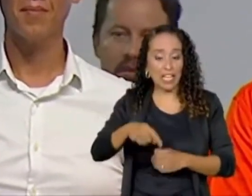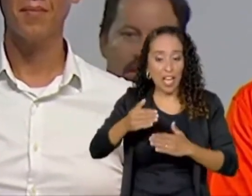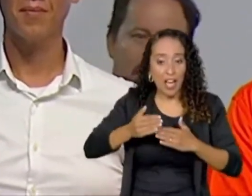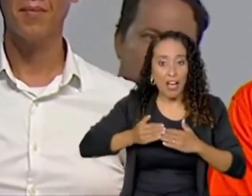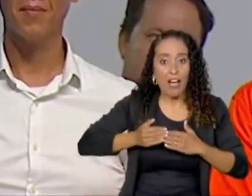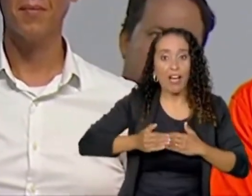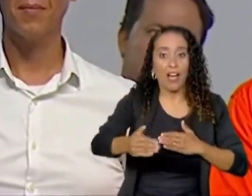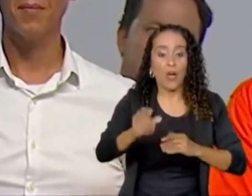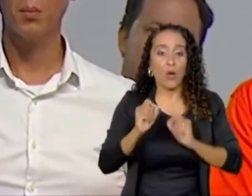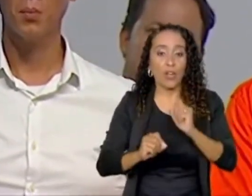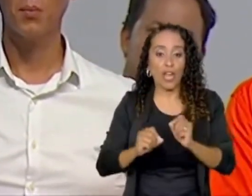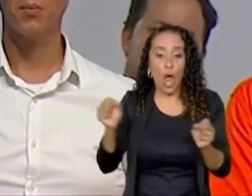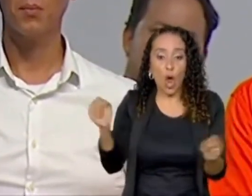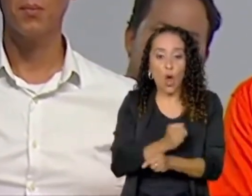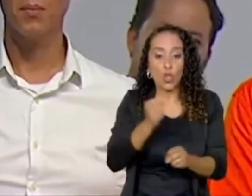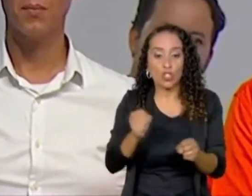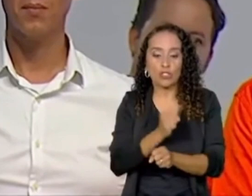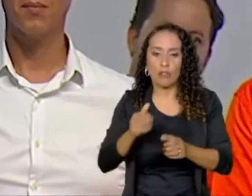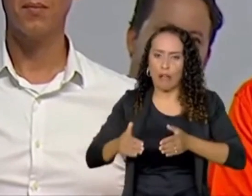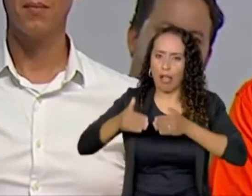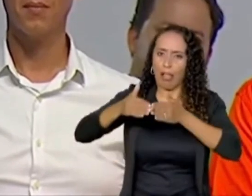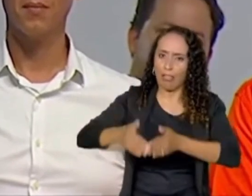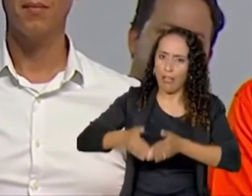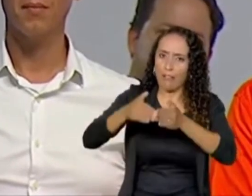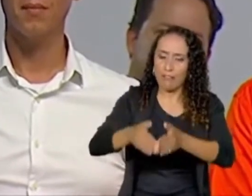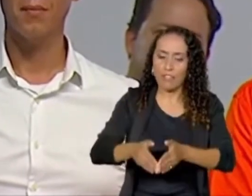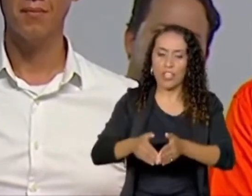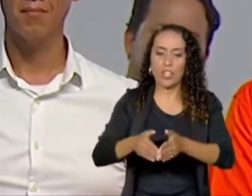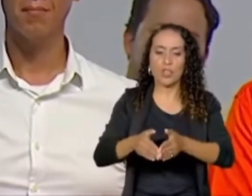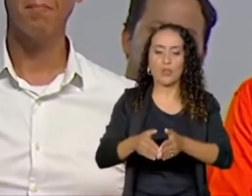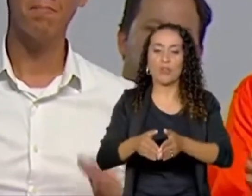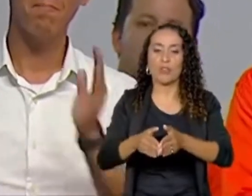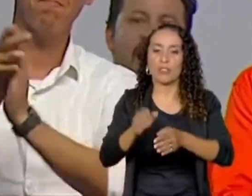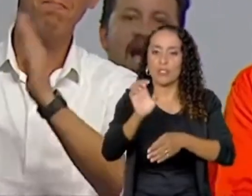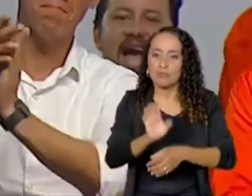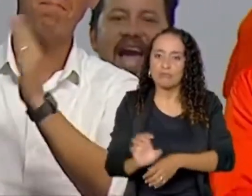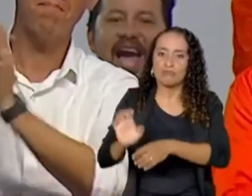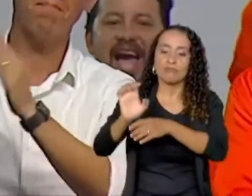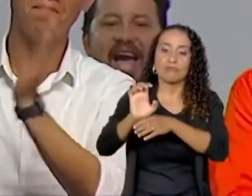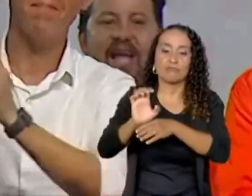início à construção de navios no estaleiro Atlântico Sul.